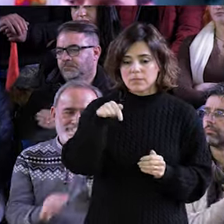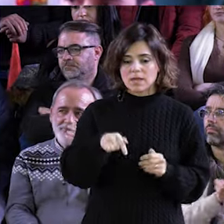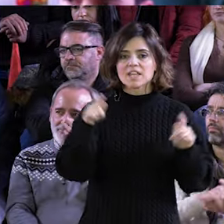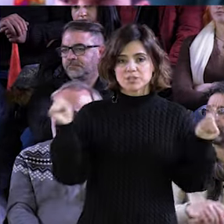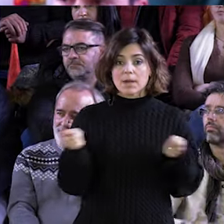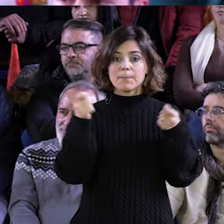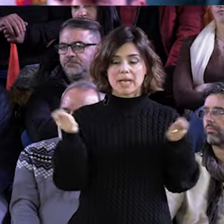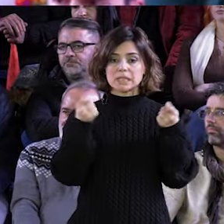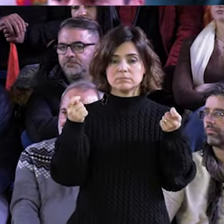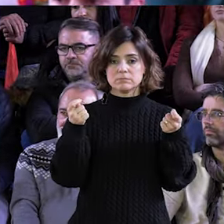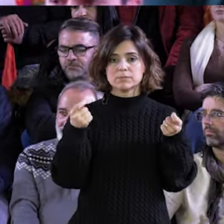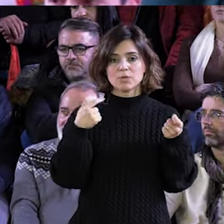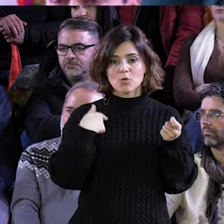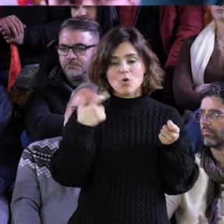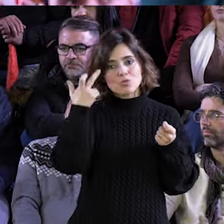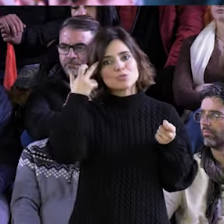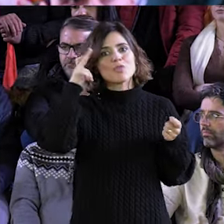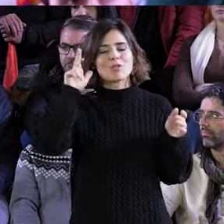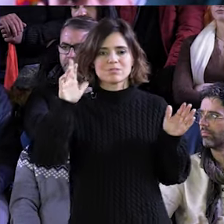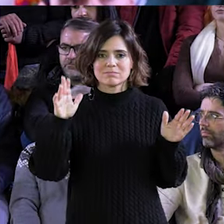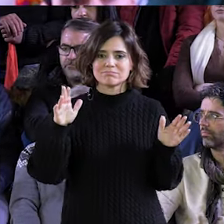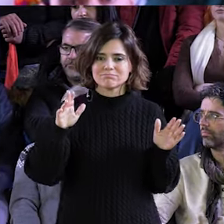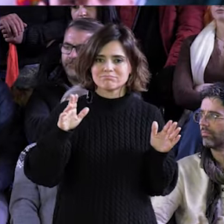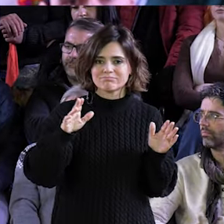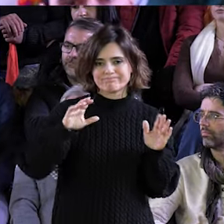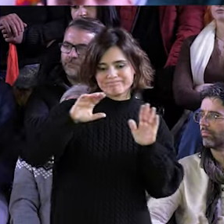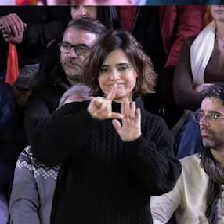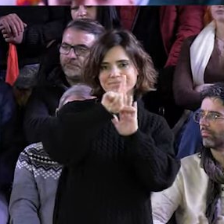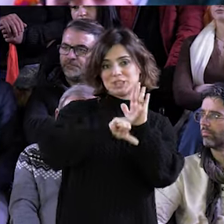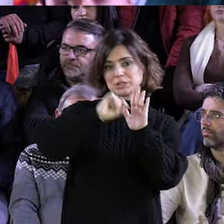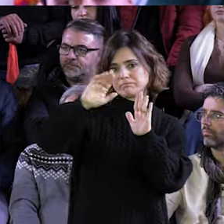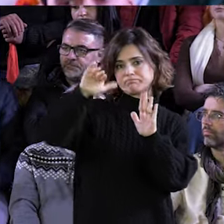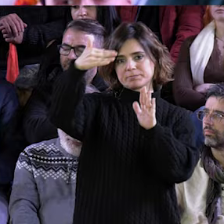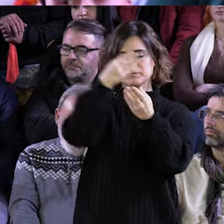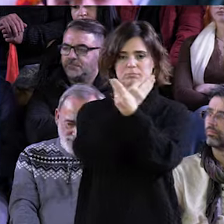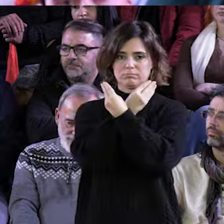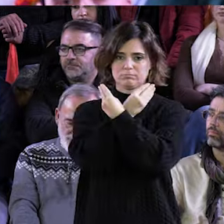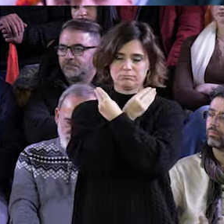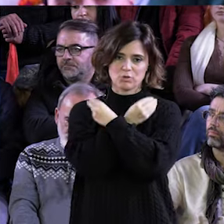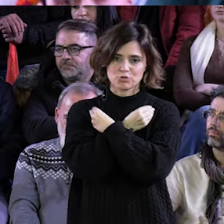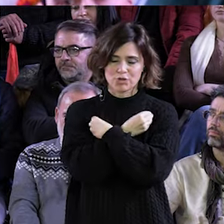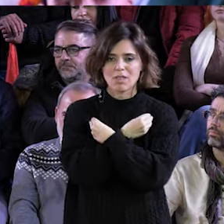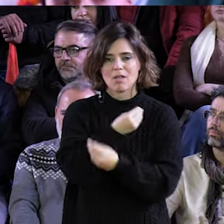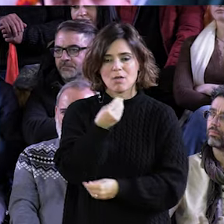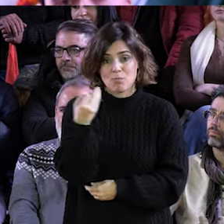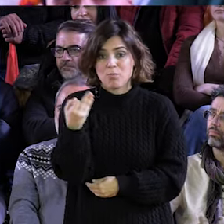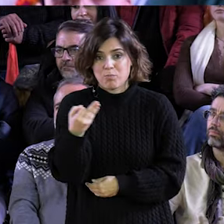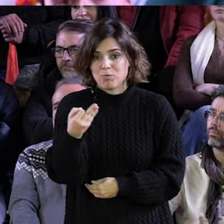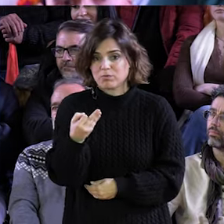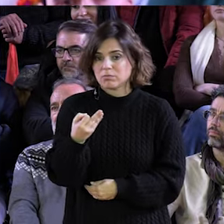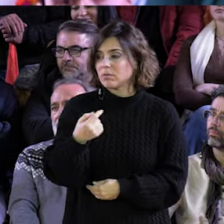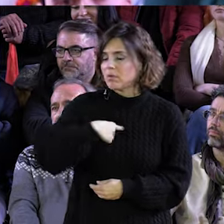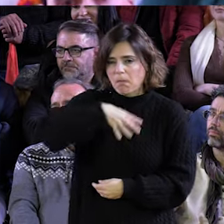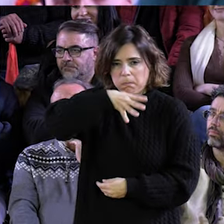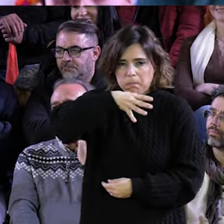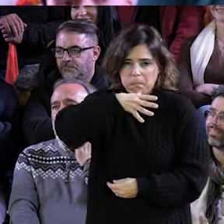Nesta campanha tive a sorte de encabeçar a lista do Bloco de Esquerda pelo Distrito do Porto. Fizeram-me falar imenso, como já percebendo, estou